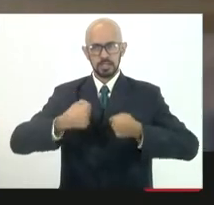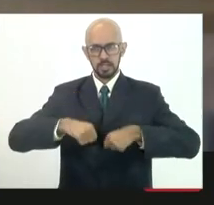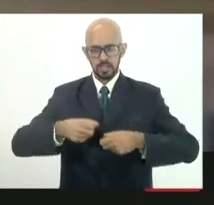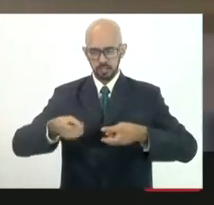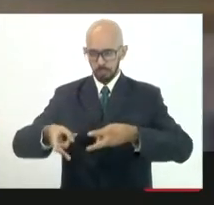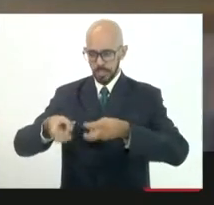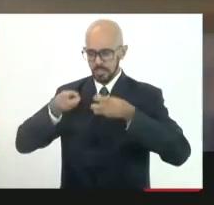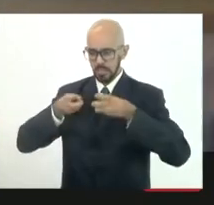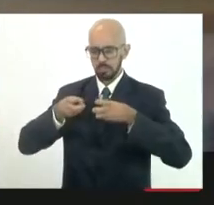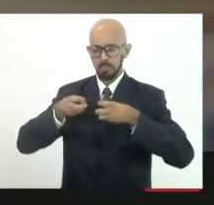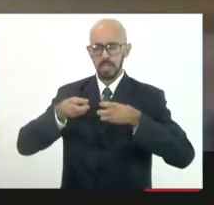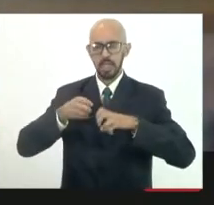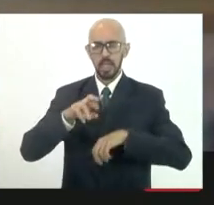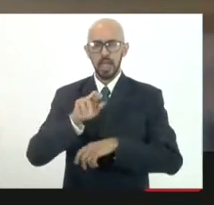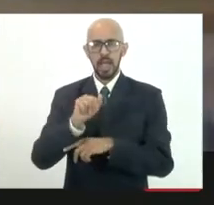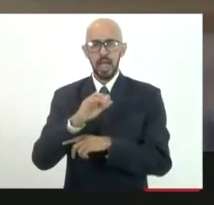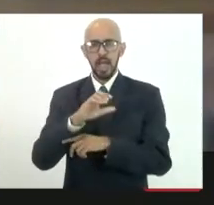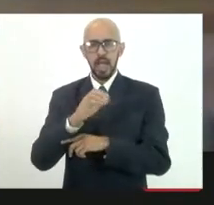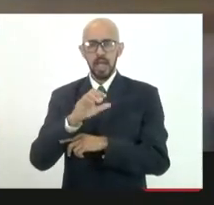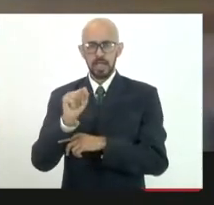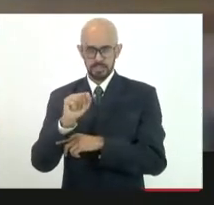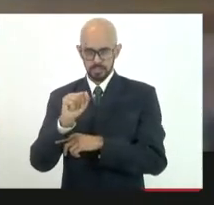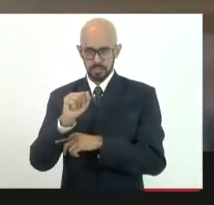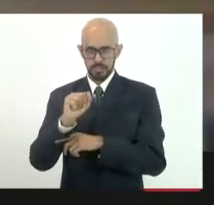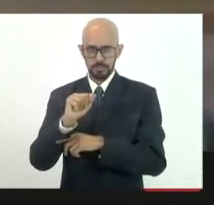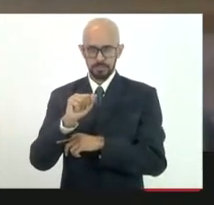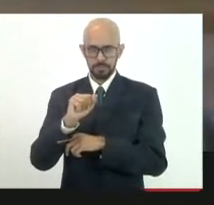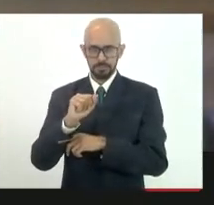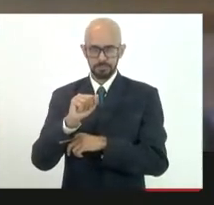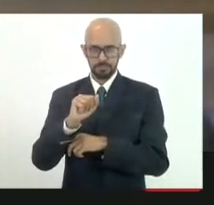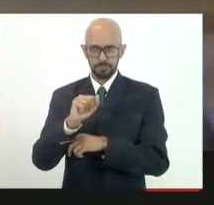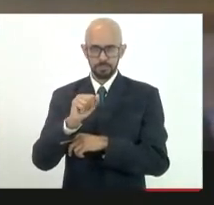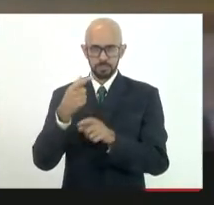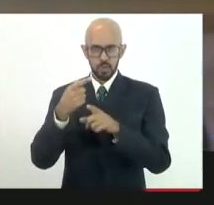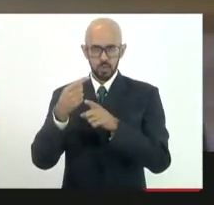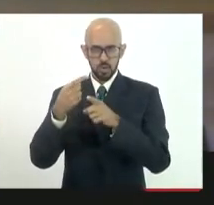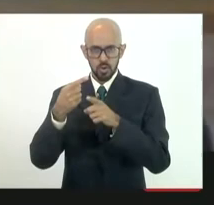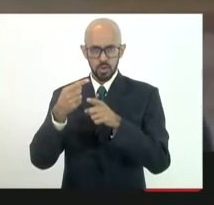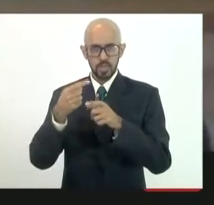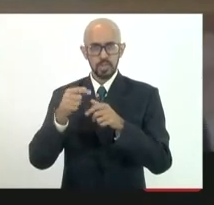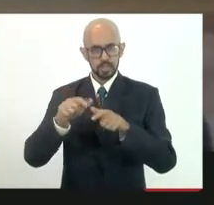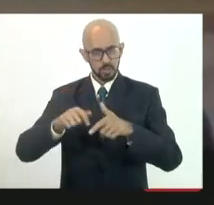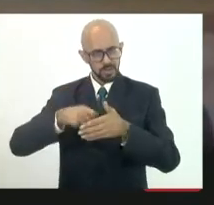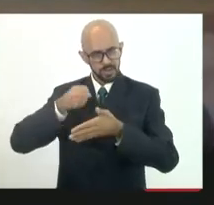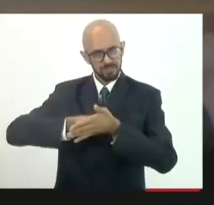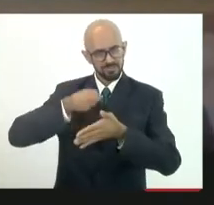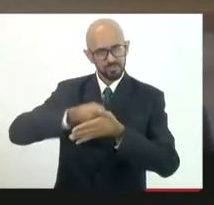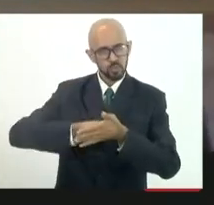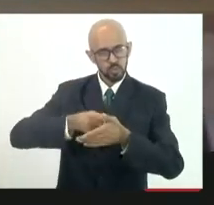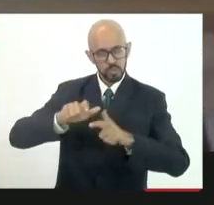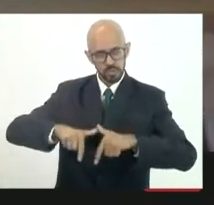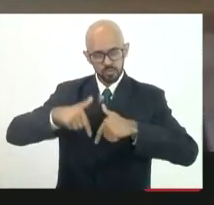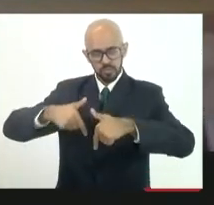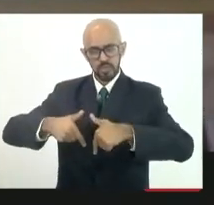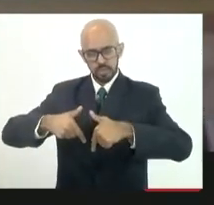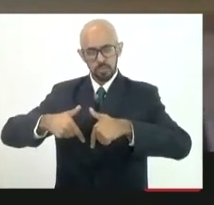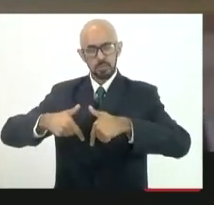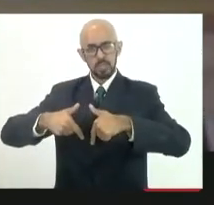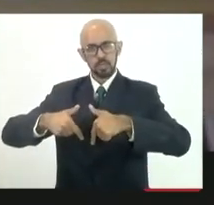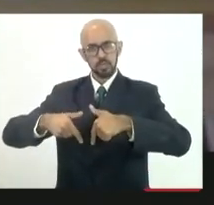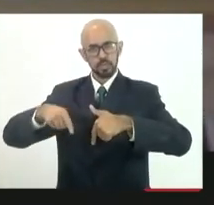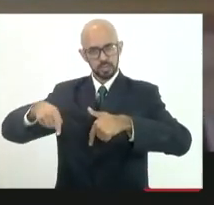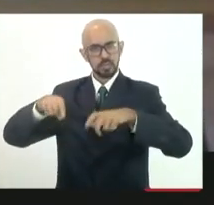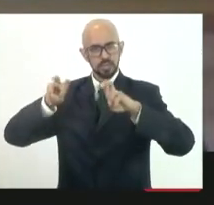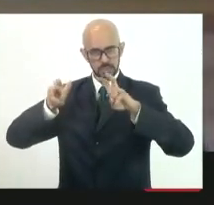racialização que isso tem presente no enfrentamento e na abordagem desse tema. E nós, do direito,